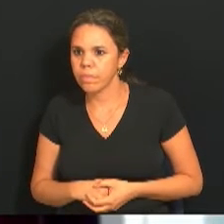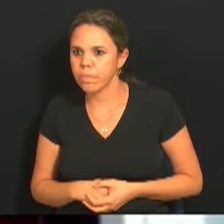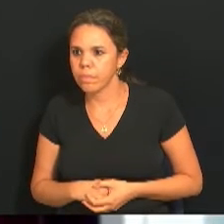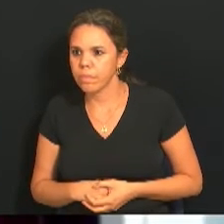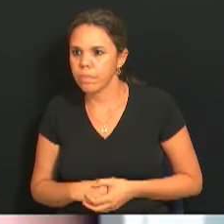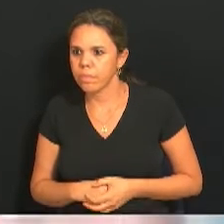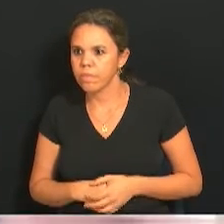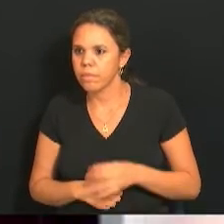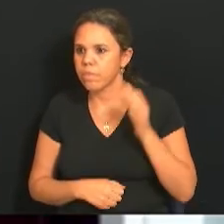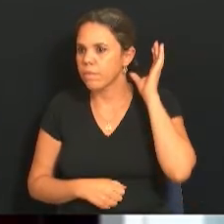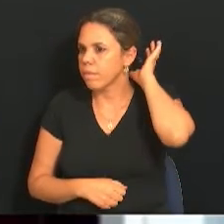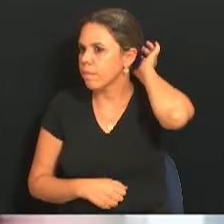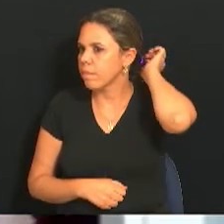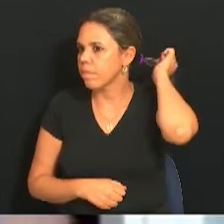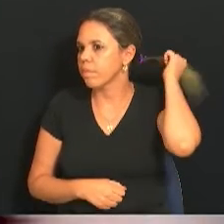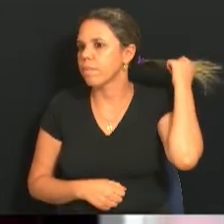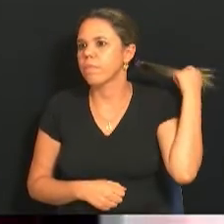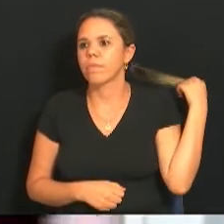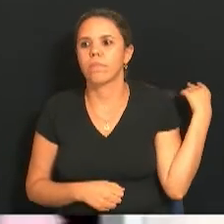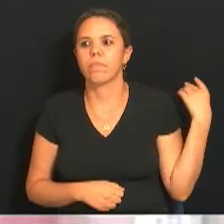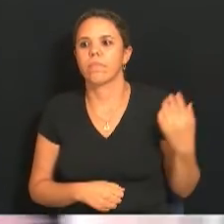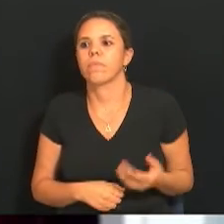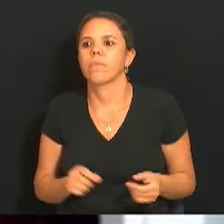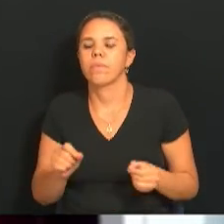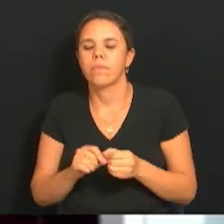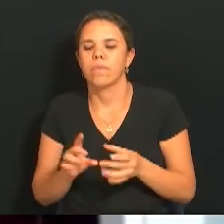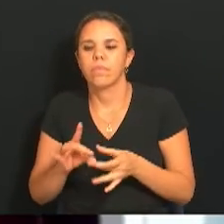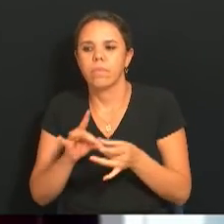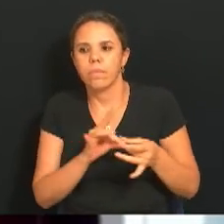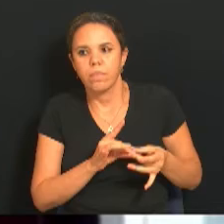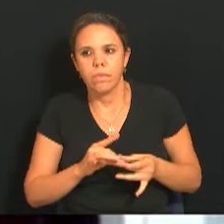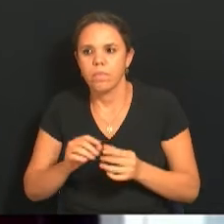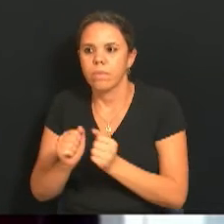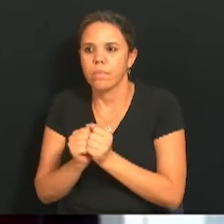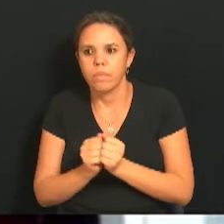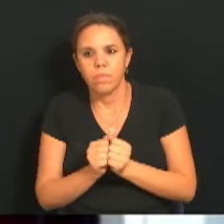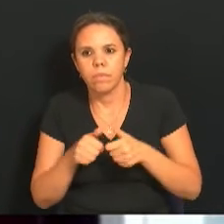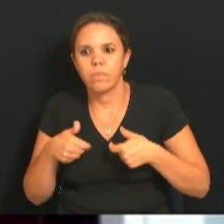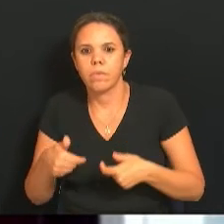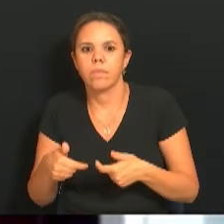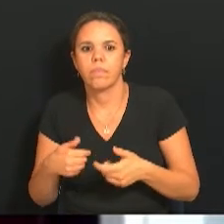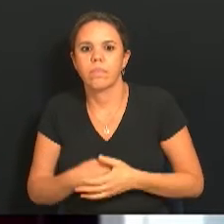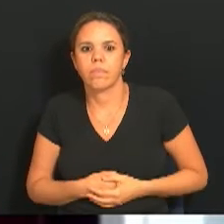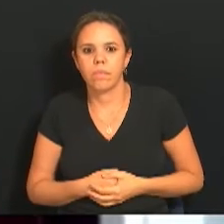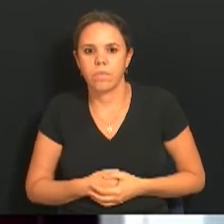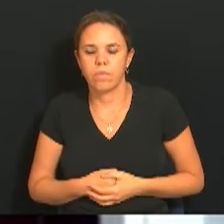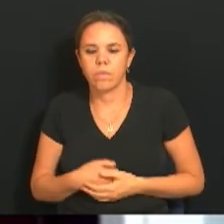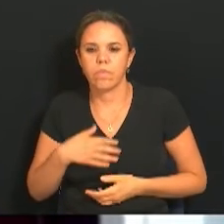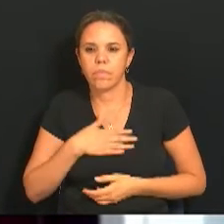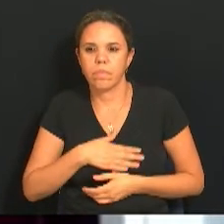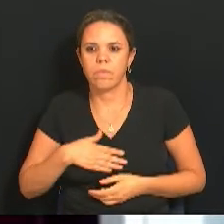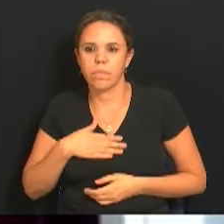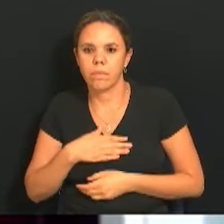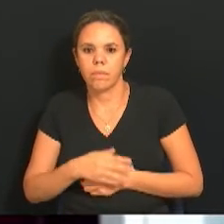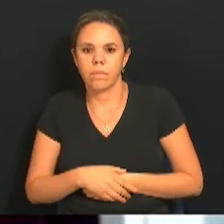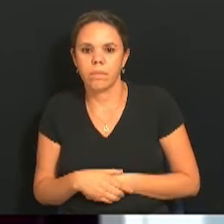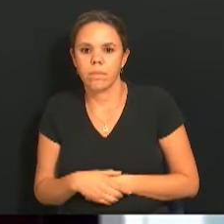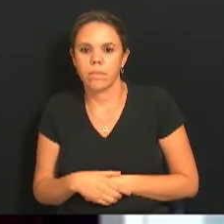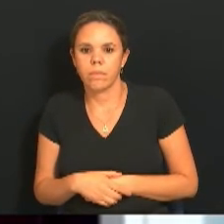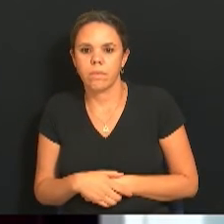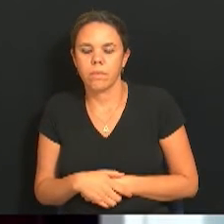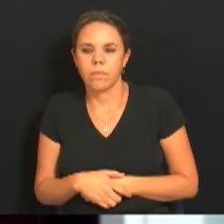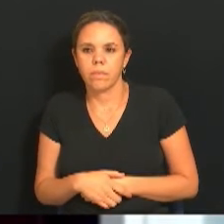assim, tendo que fazer essa união de esforços mesmo. Então, eu gostaria de deixar aqui uma